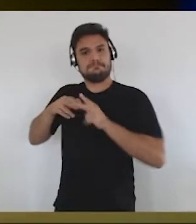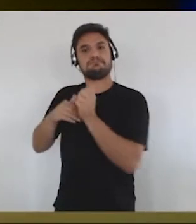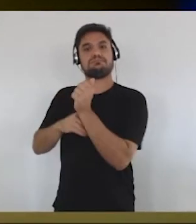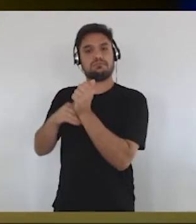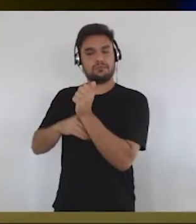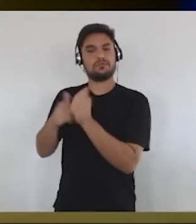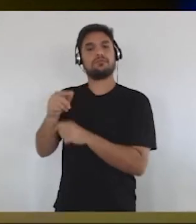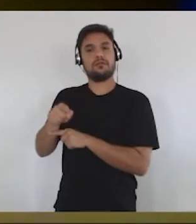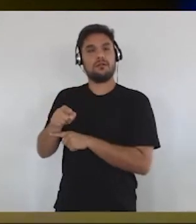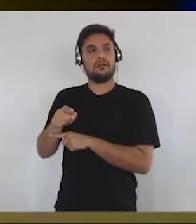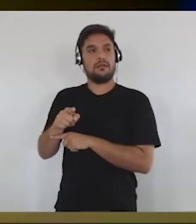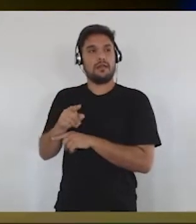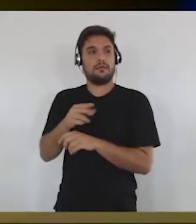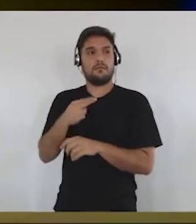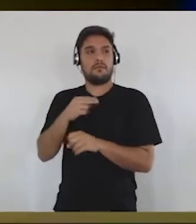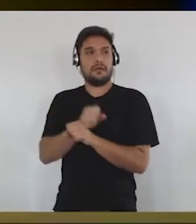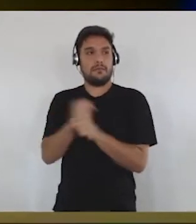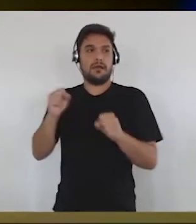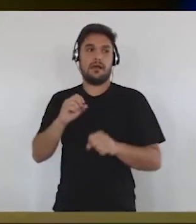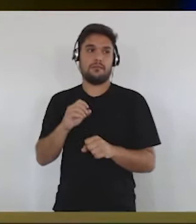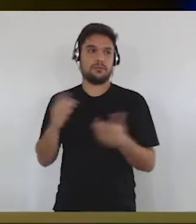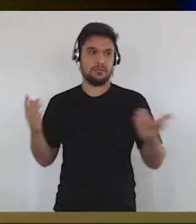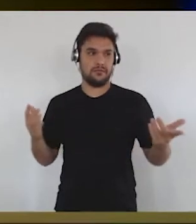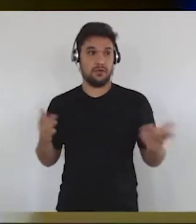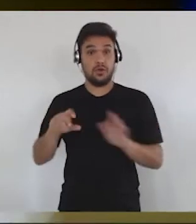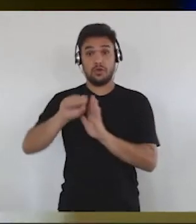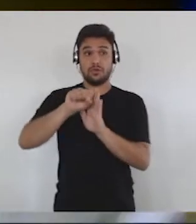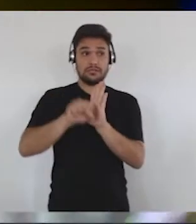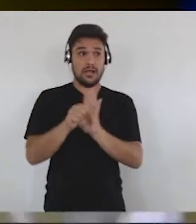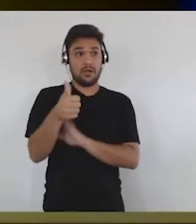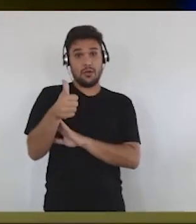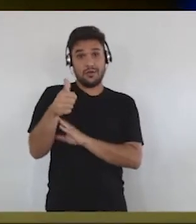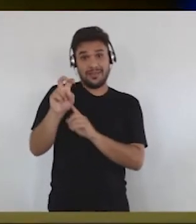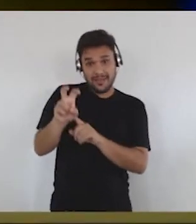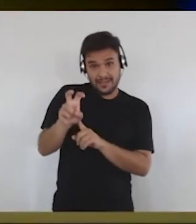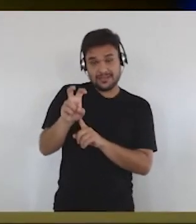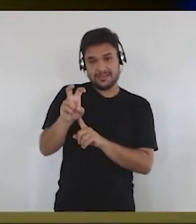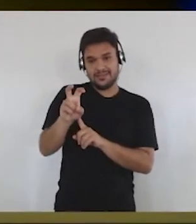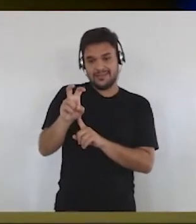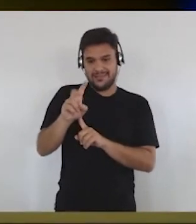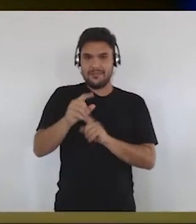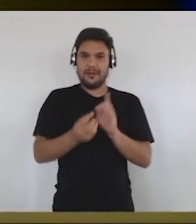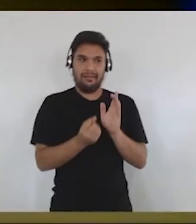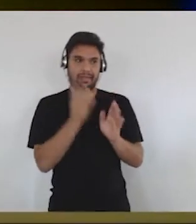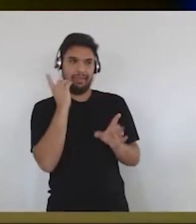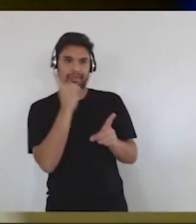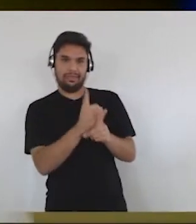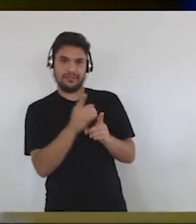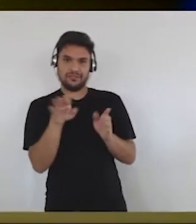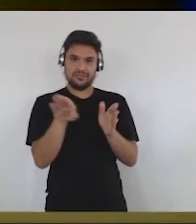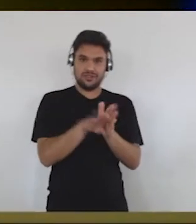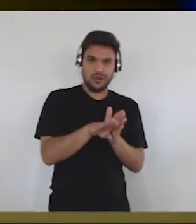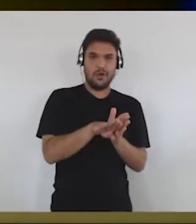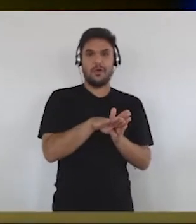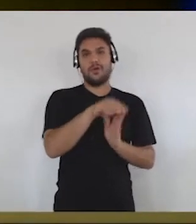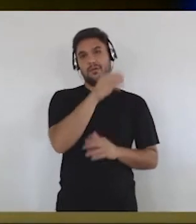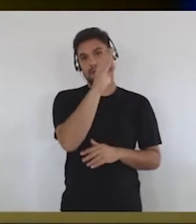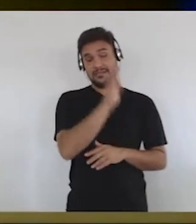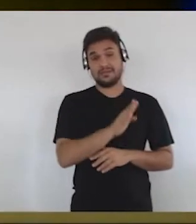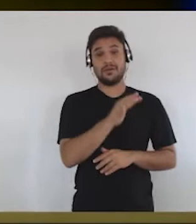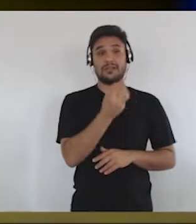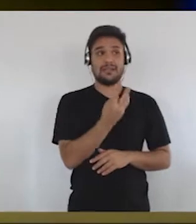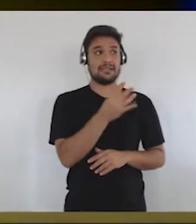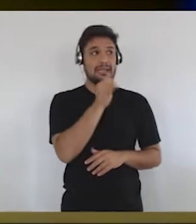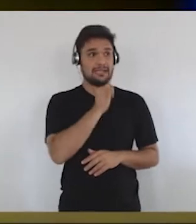da inviolabilidade. No século XV, bem antes, portanto, do descobrimento do Brasil, vou citar aqui 3 exemplos.